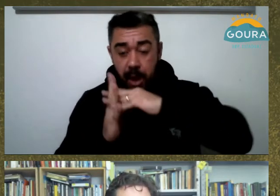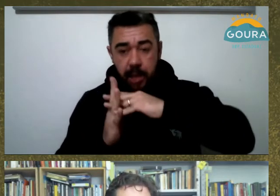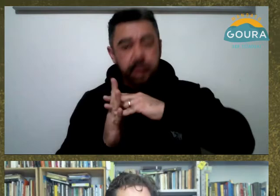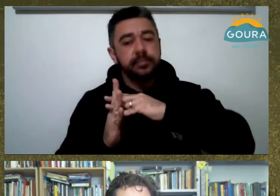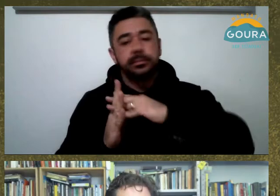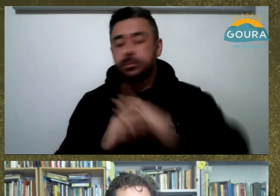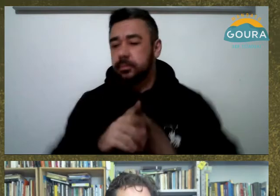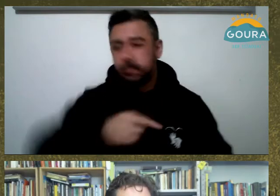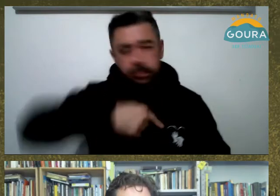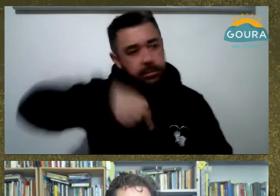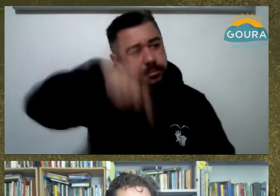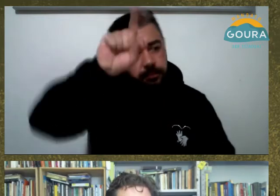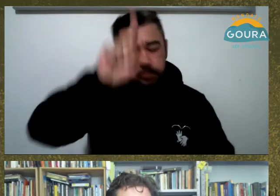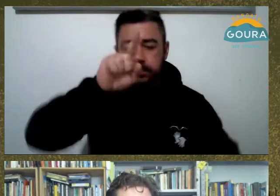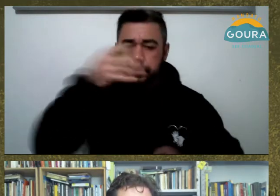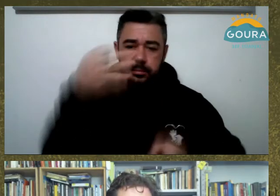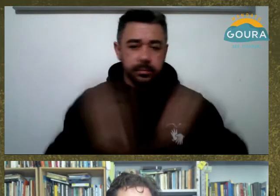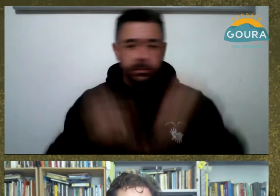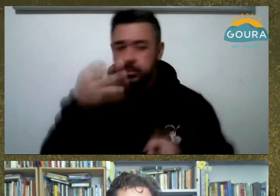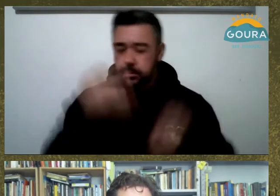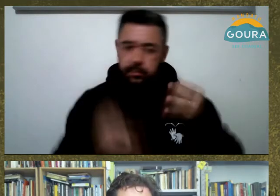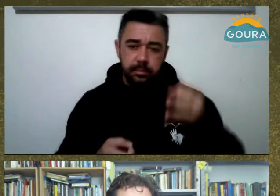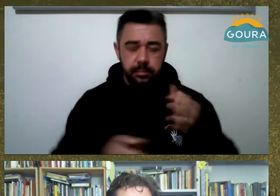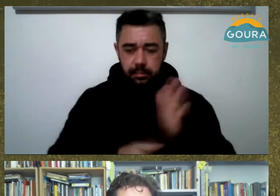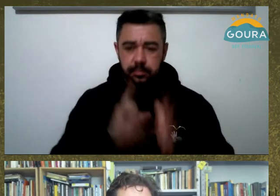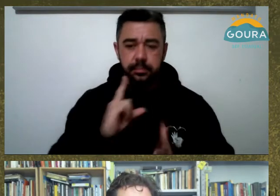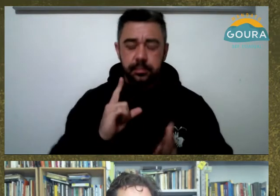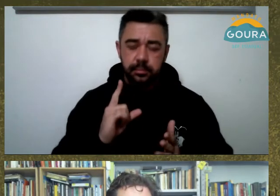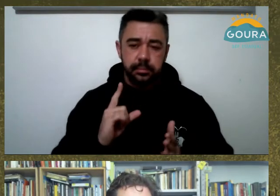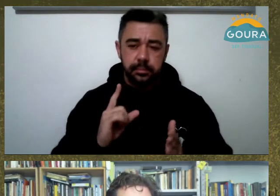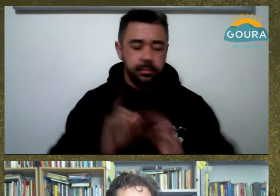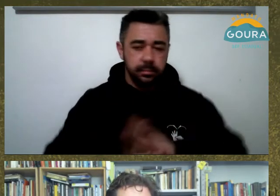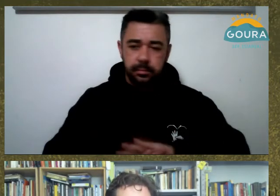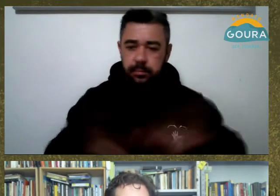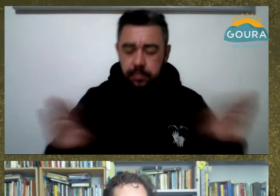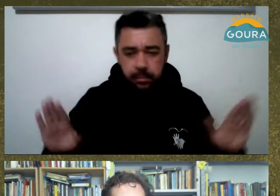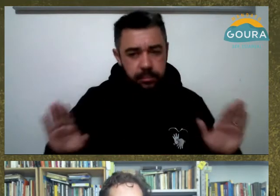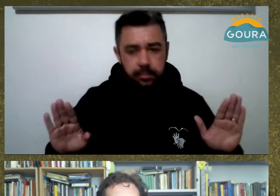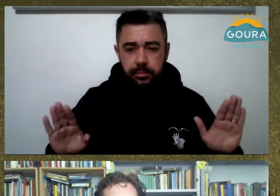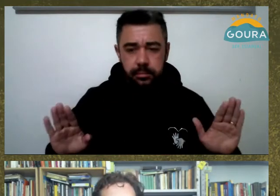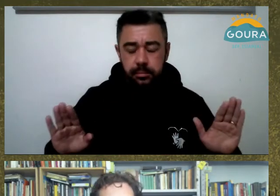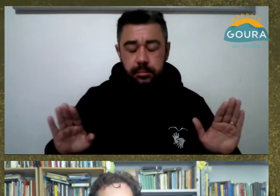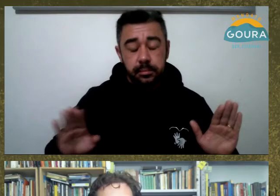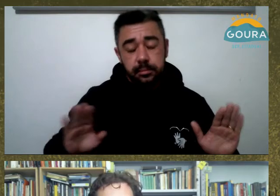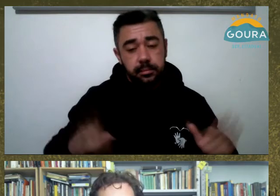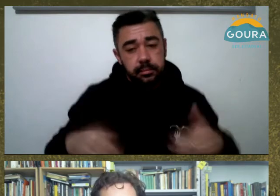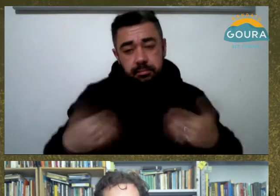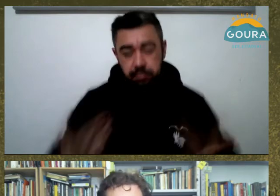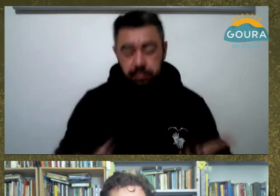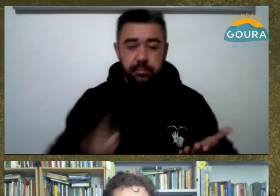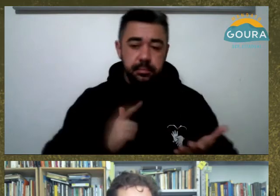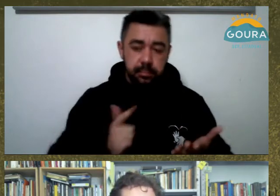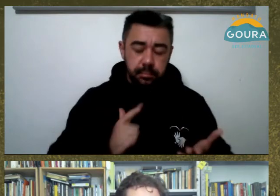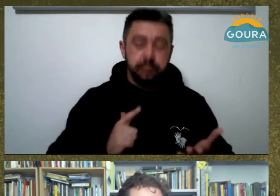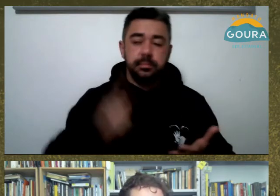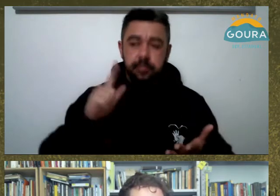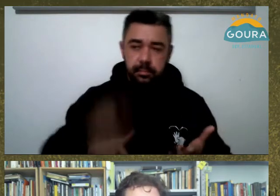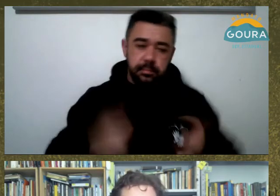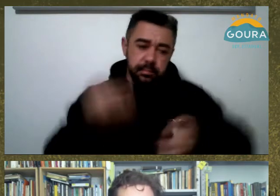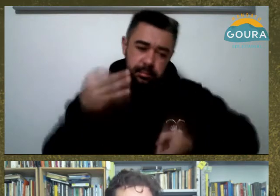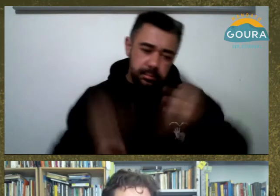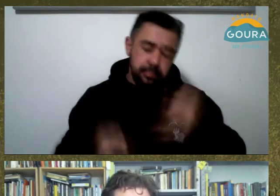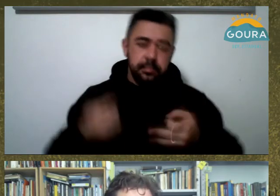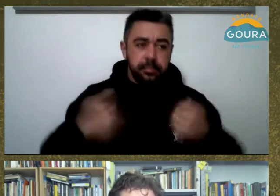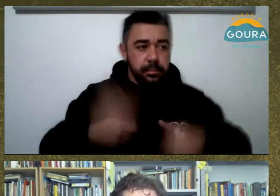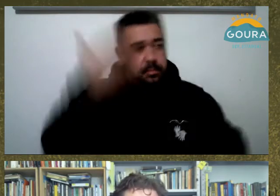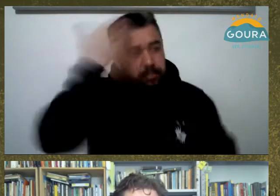para o sistema judicial como anteriormente. E aí compete, enfim, aos procedimentos judiciais fazer prova de que há